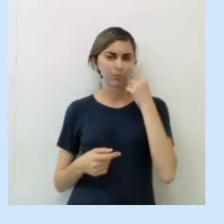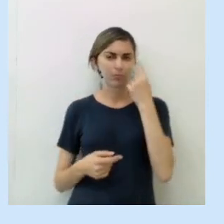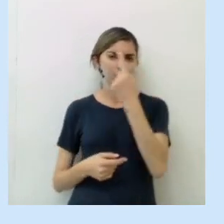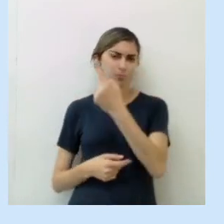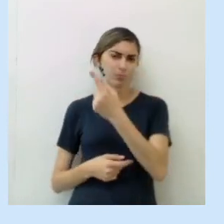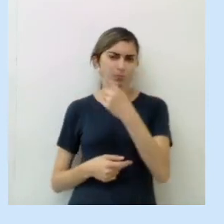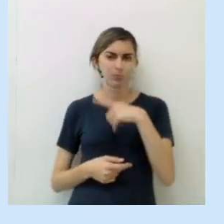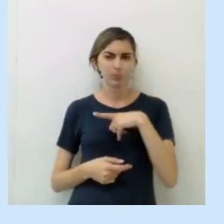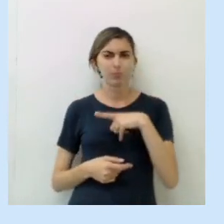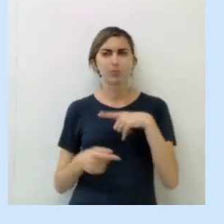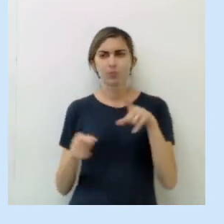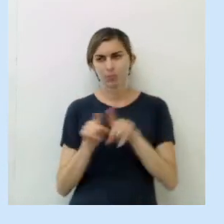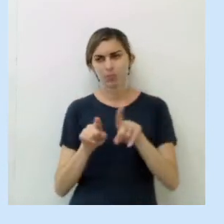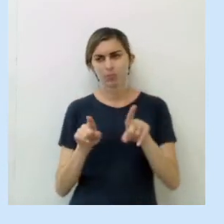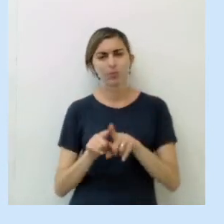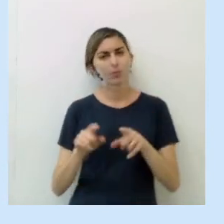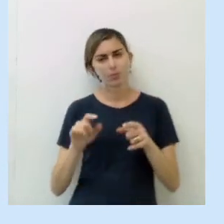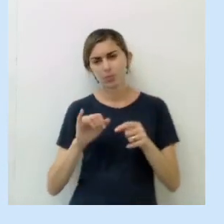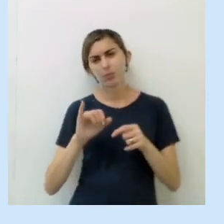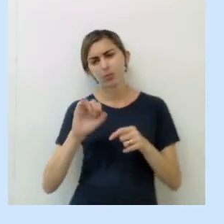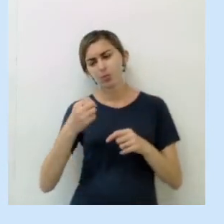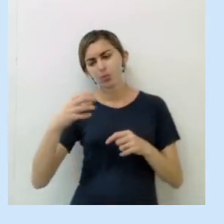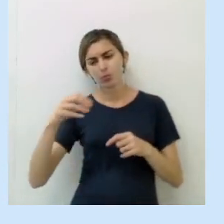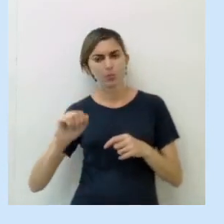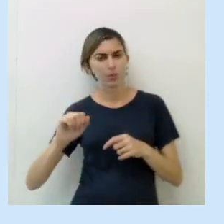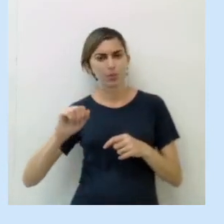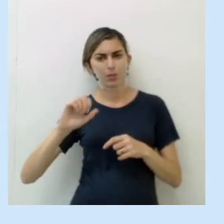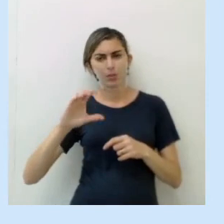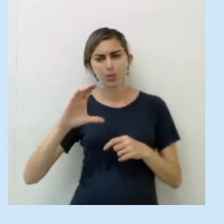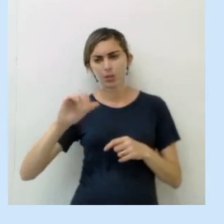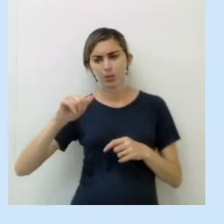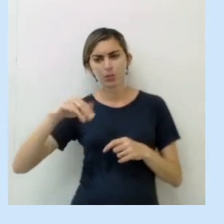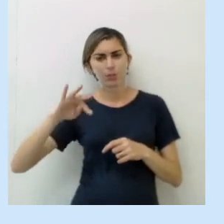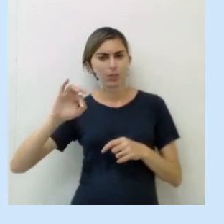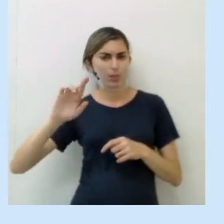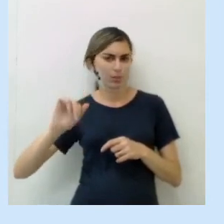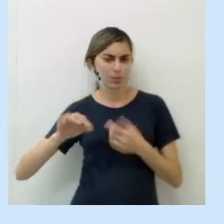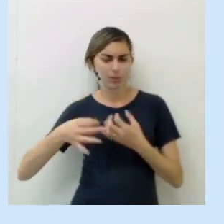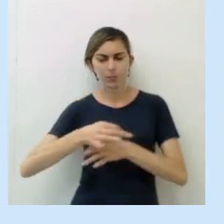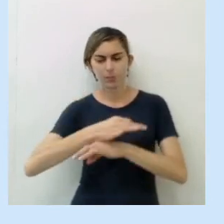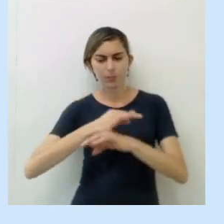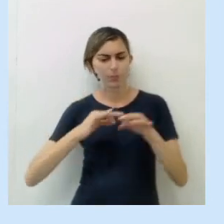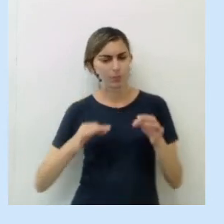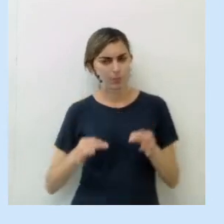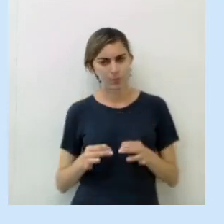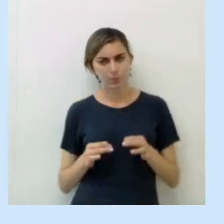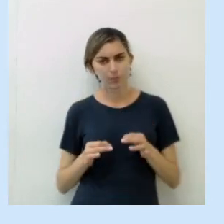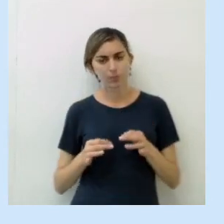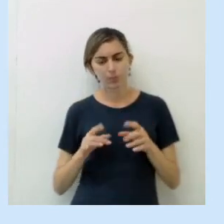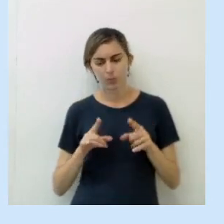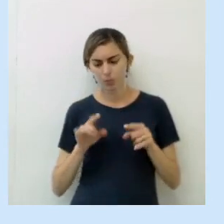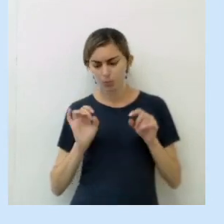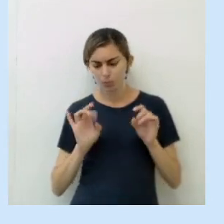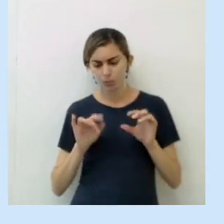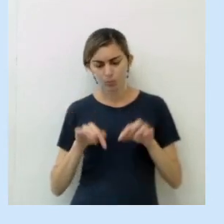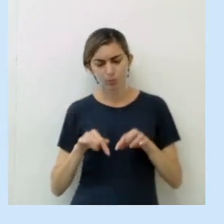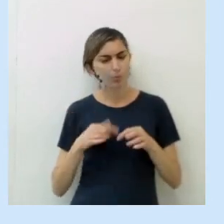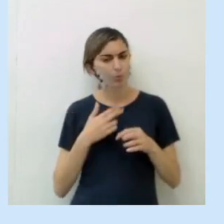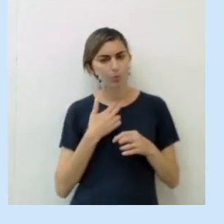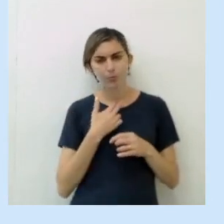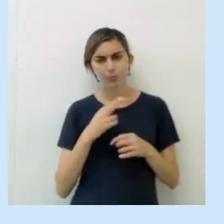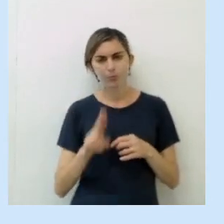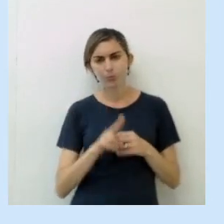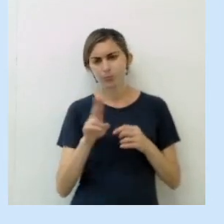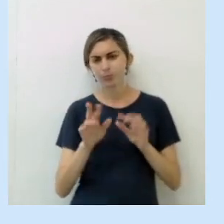a gente também vão fazer isomeria cis-trans, porque eu tenho assimetria na molécula, obviamente, beleza? Só que aí eu não posso